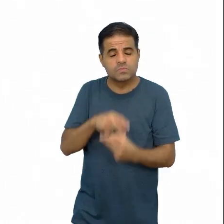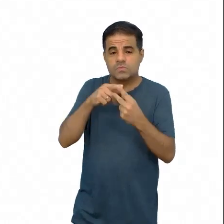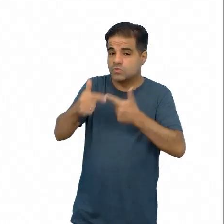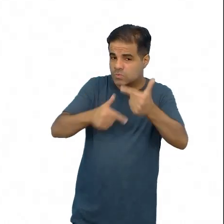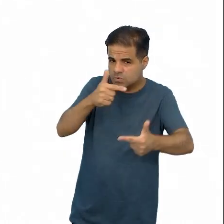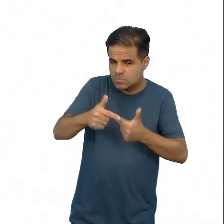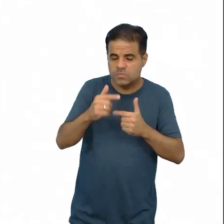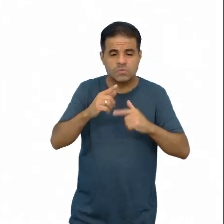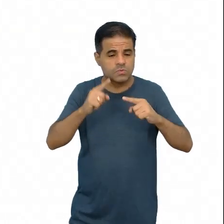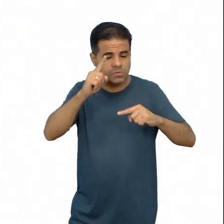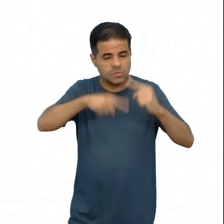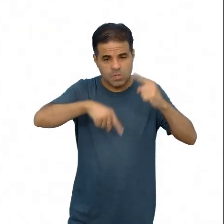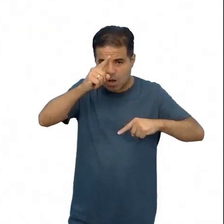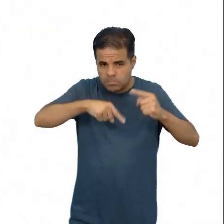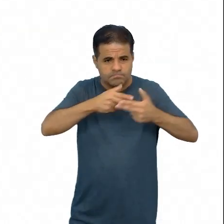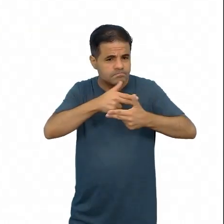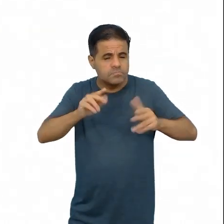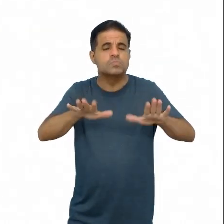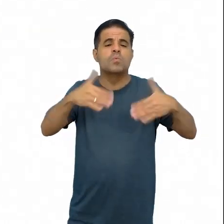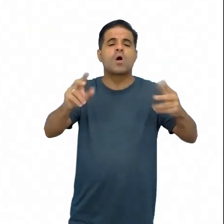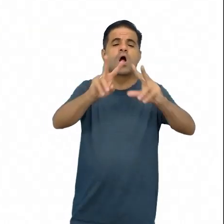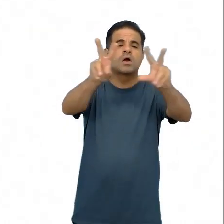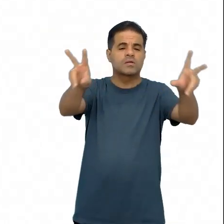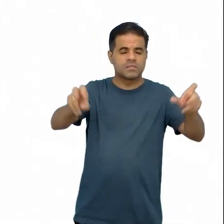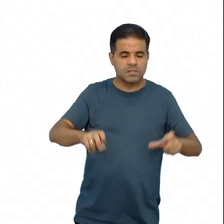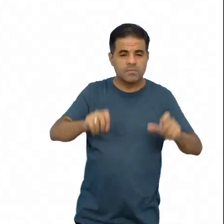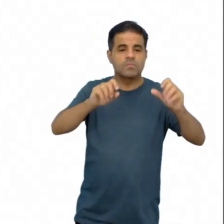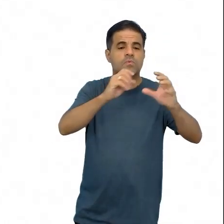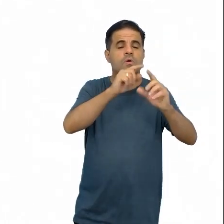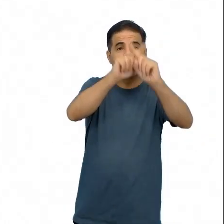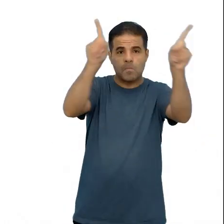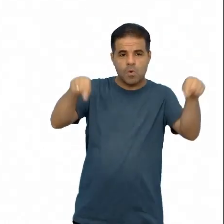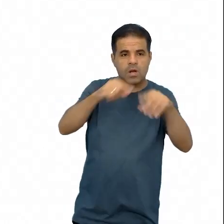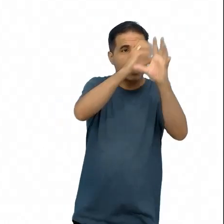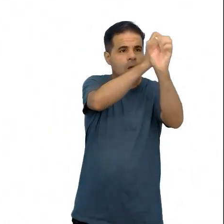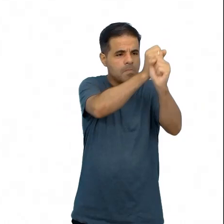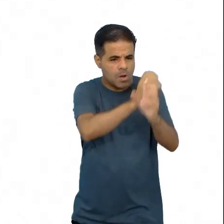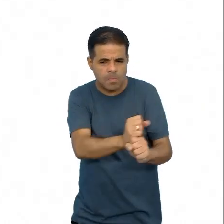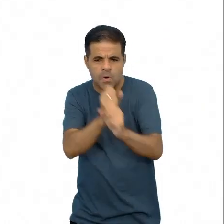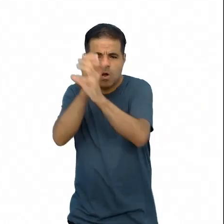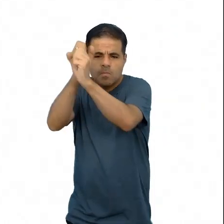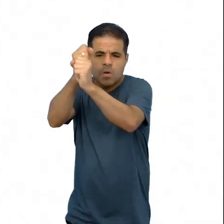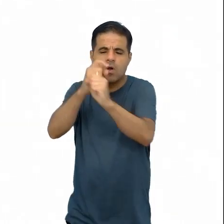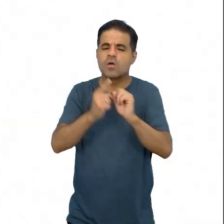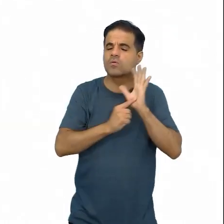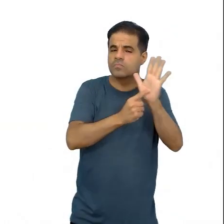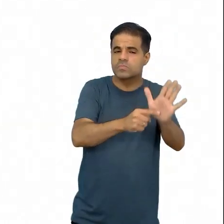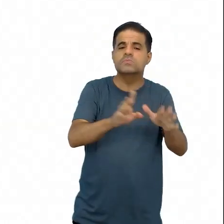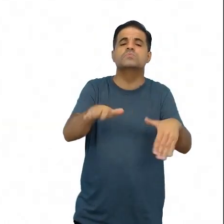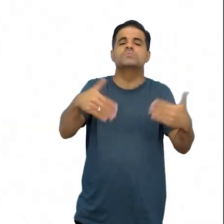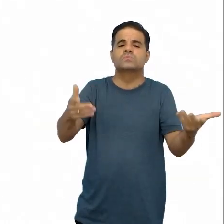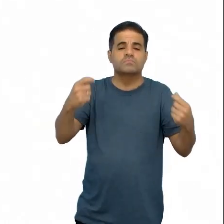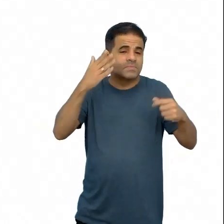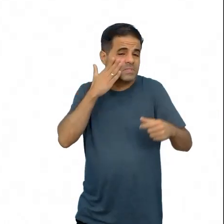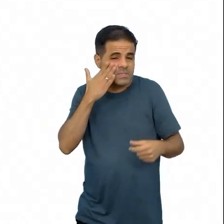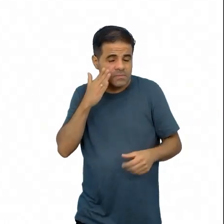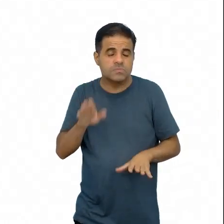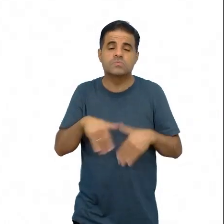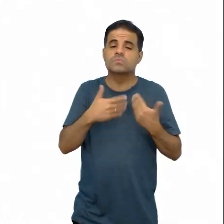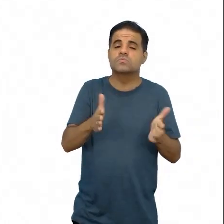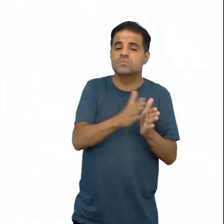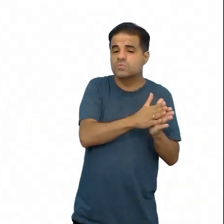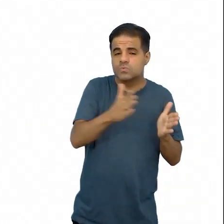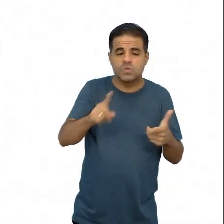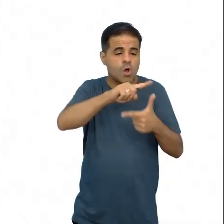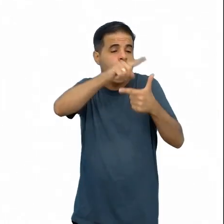com polígonos, qual que é o tema? Polígonos e pavimentação. Estou apresentando o tema. O que eu preciso saber? O que são as medidas dos